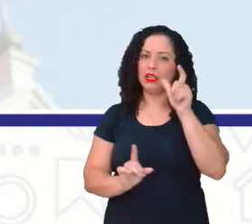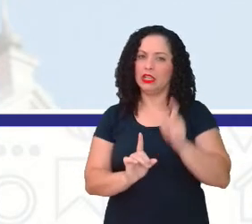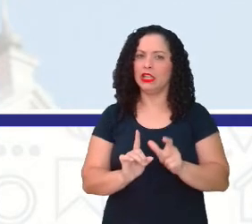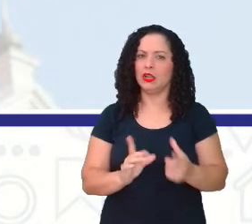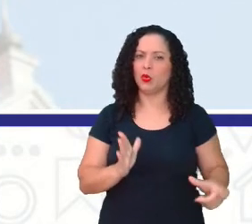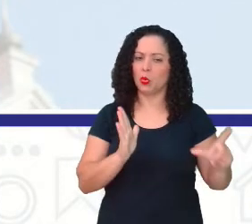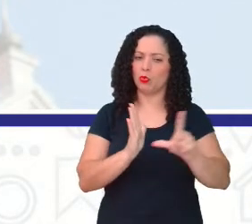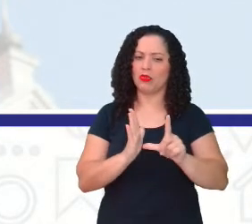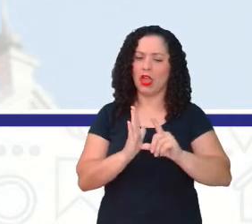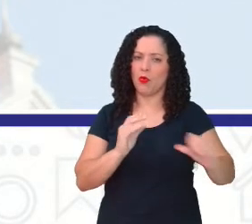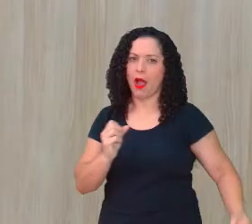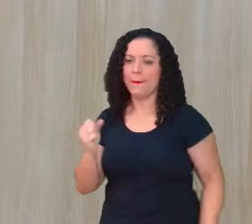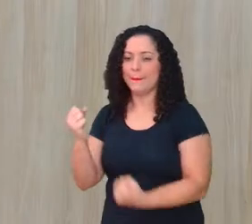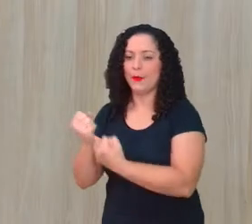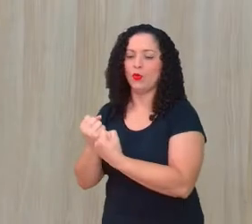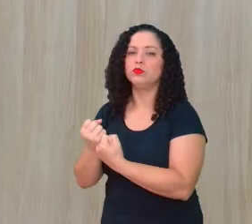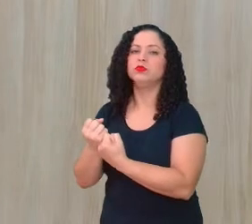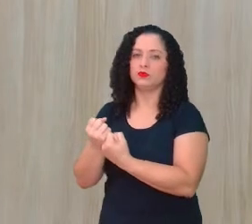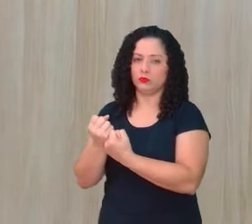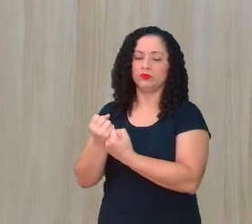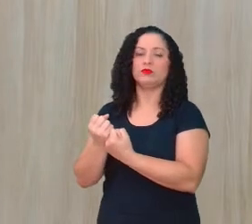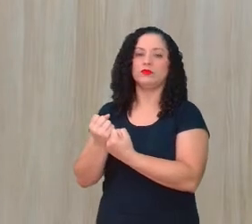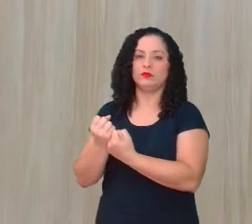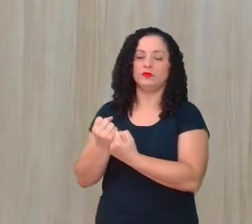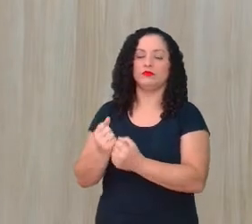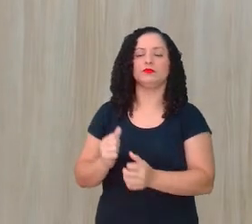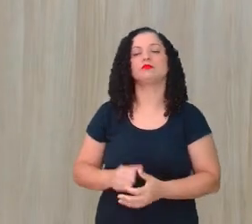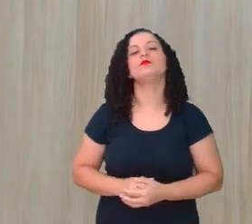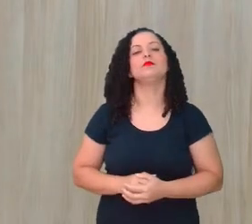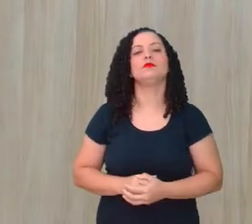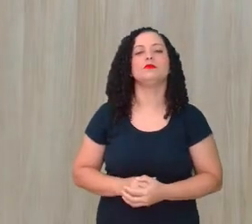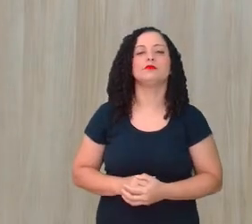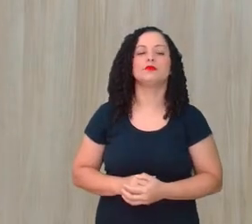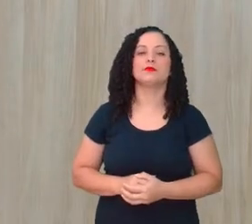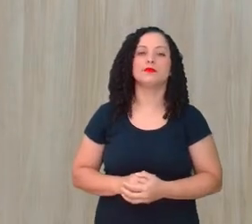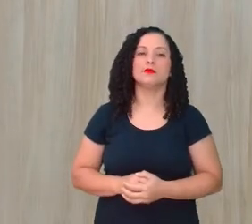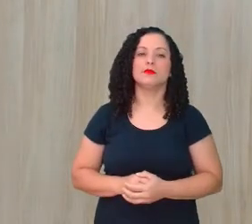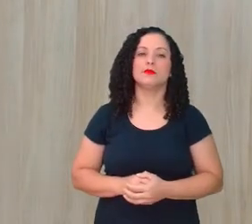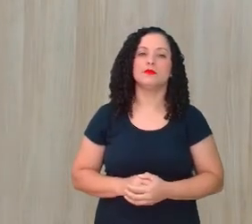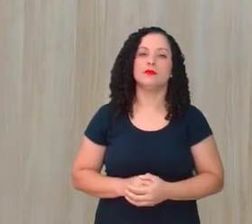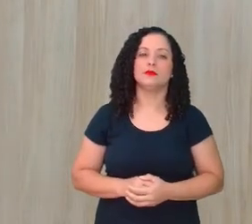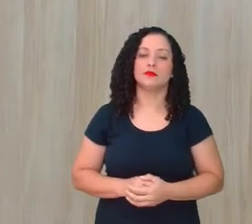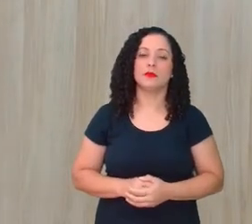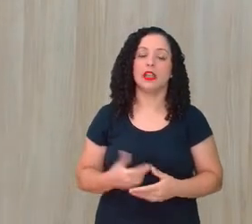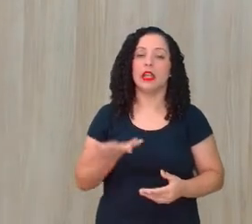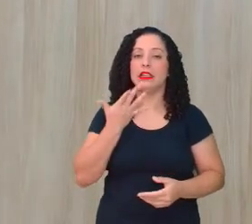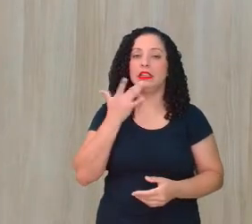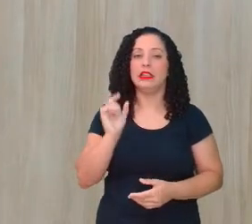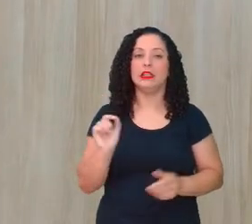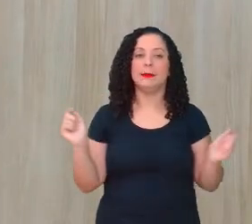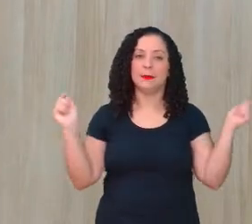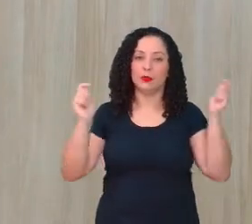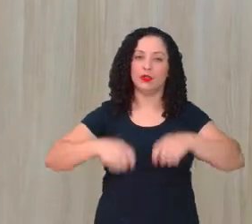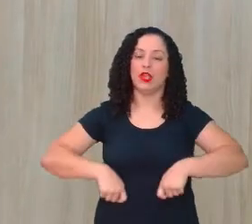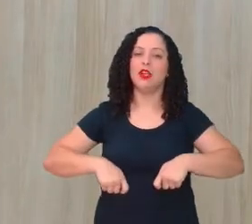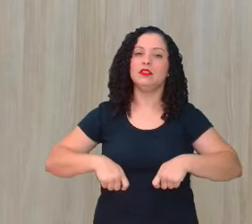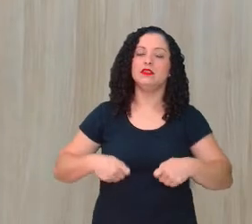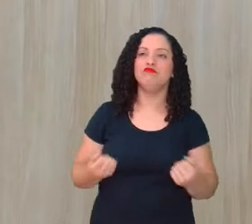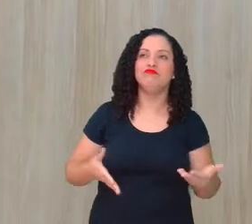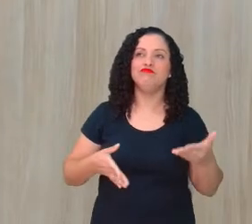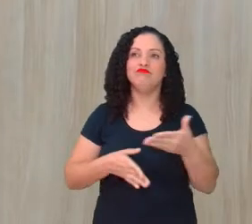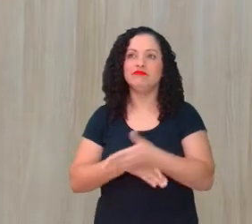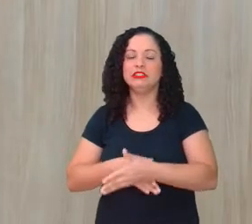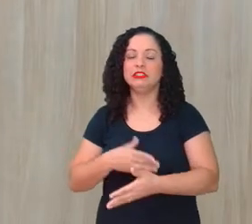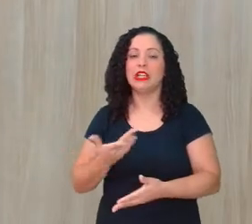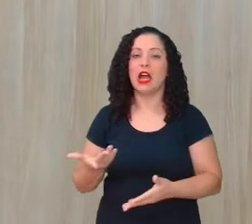existe a polêmica aí que ele teria afirmado, né, de que quem pudesse, inclusive, se fosse necessário